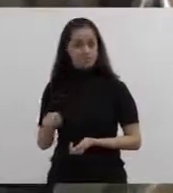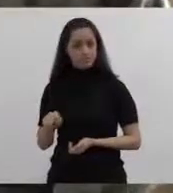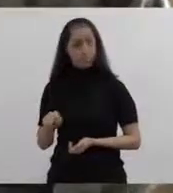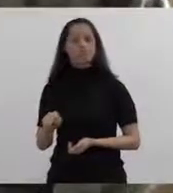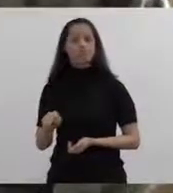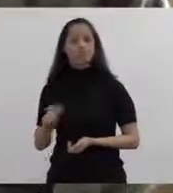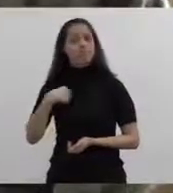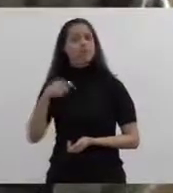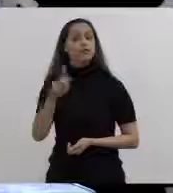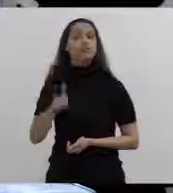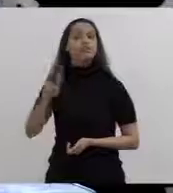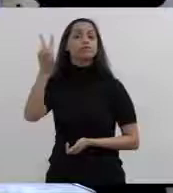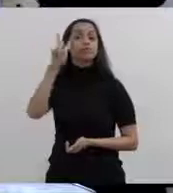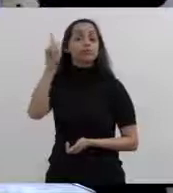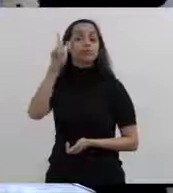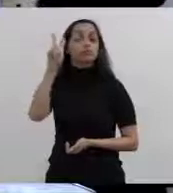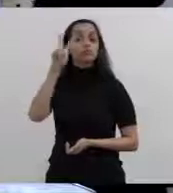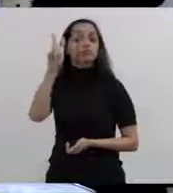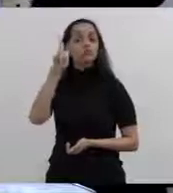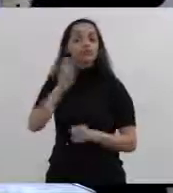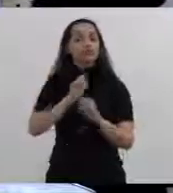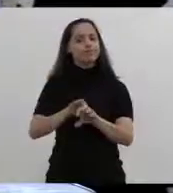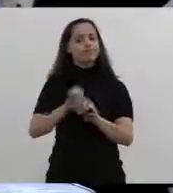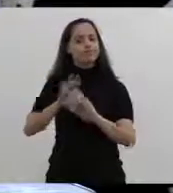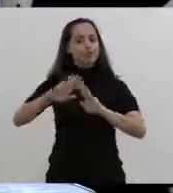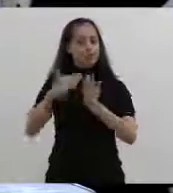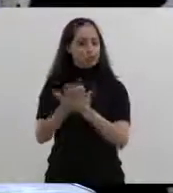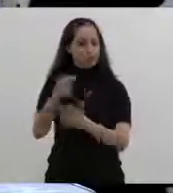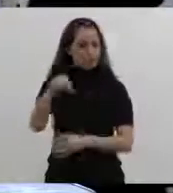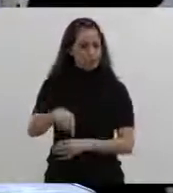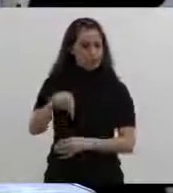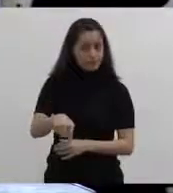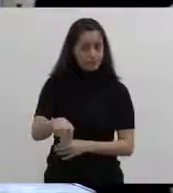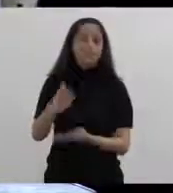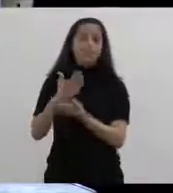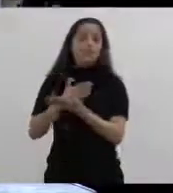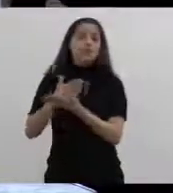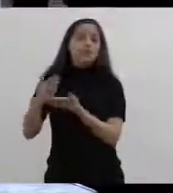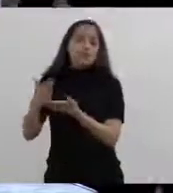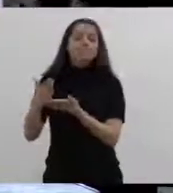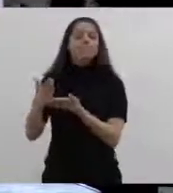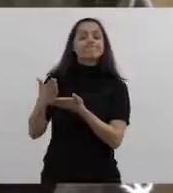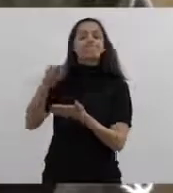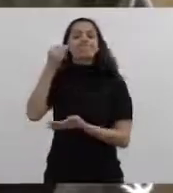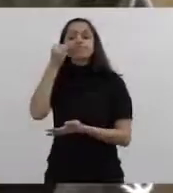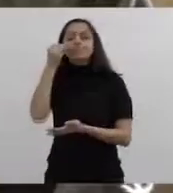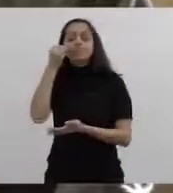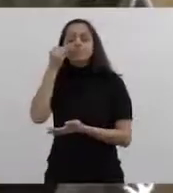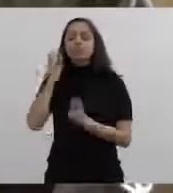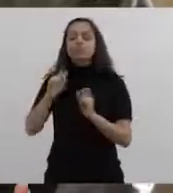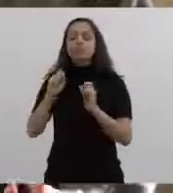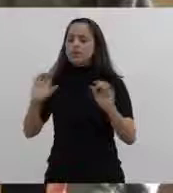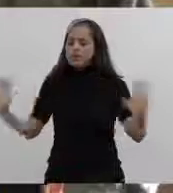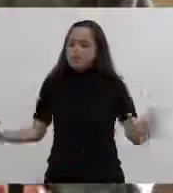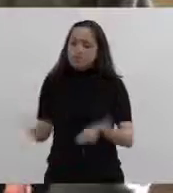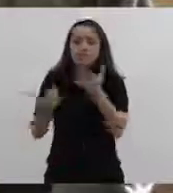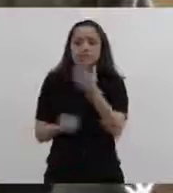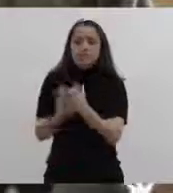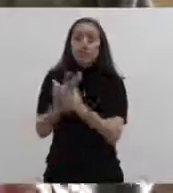nessa escola. No começo, a questão era criar um grupo, e que esse grupo fosse homogêneo,